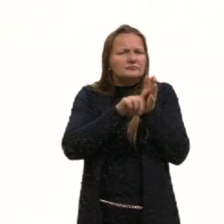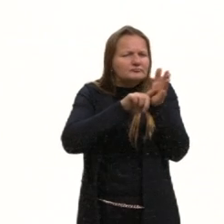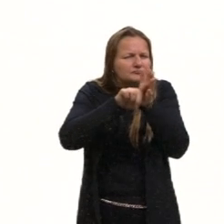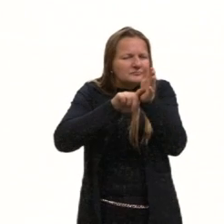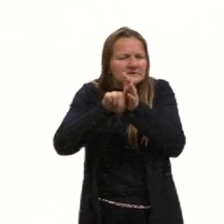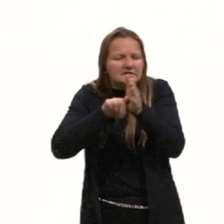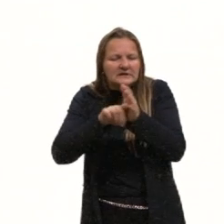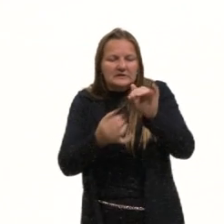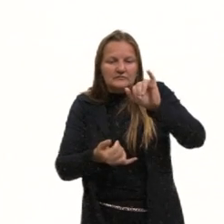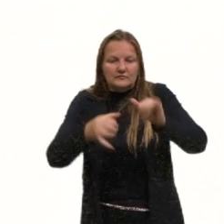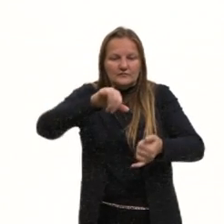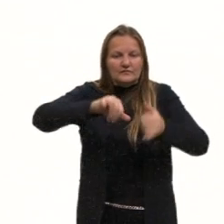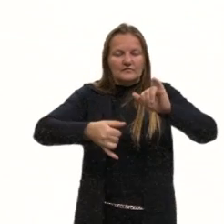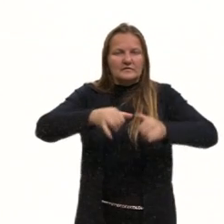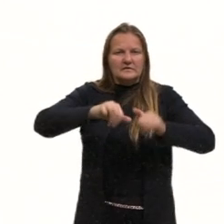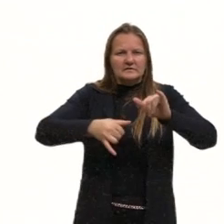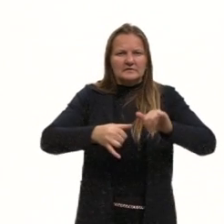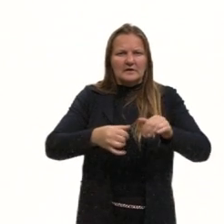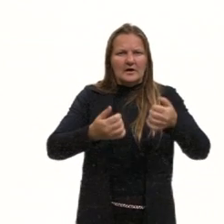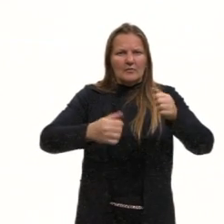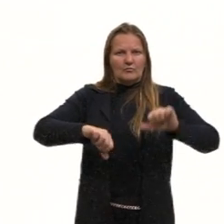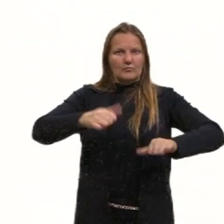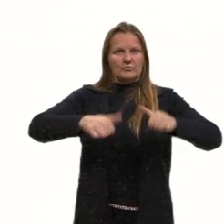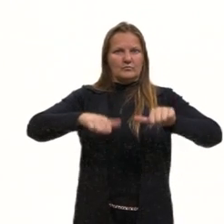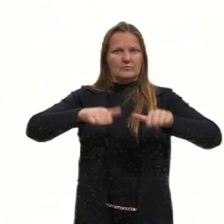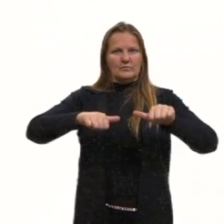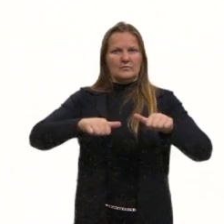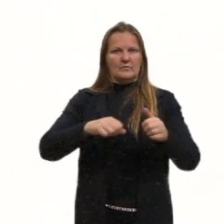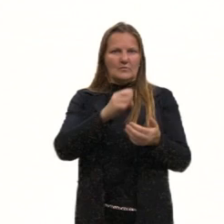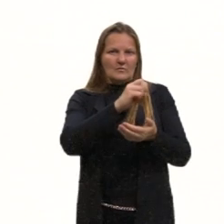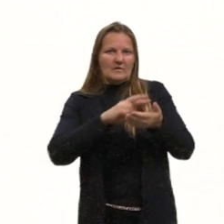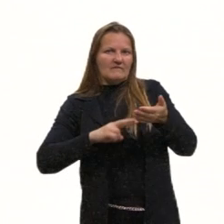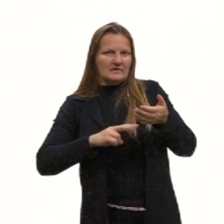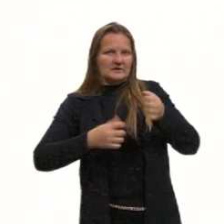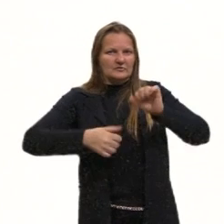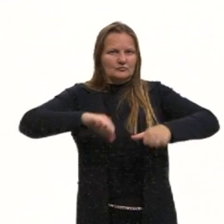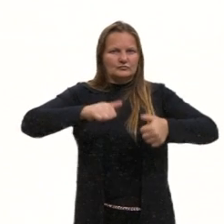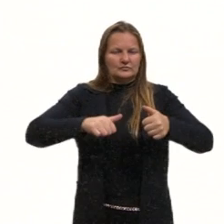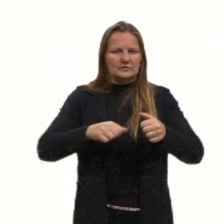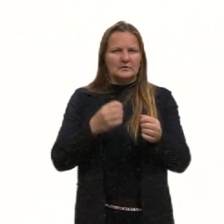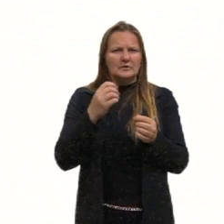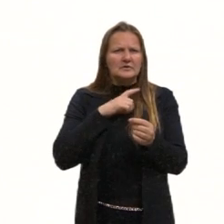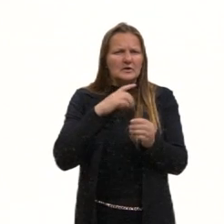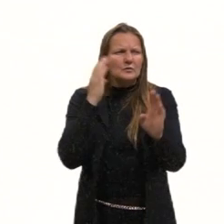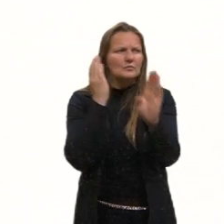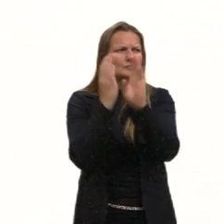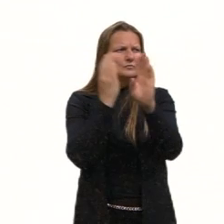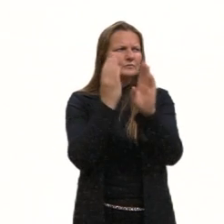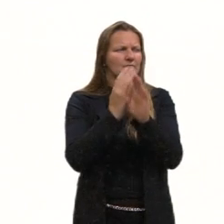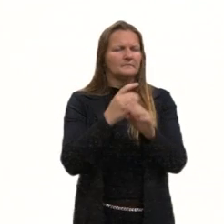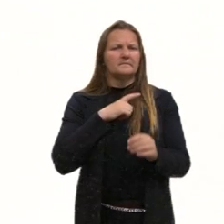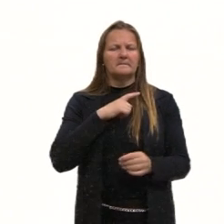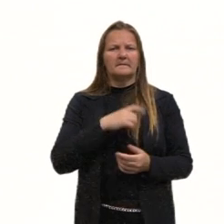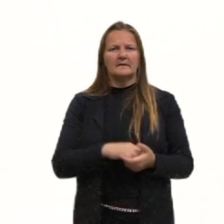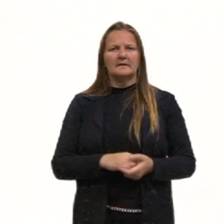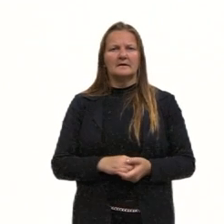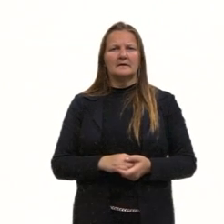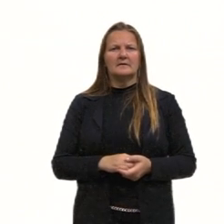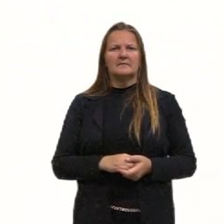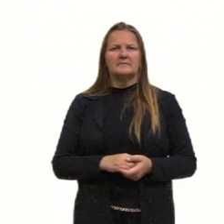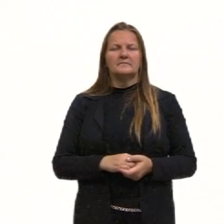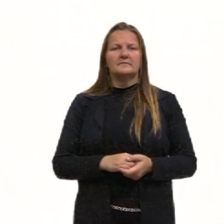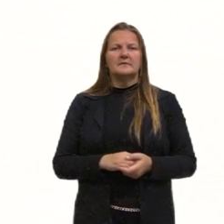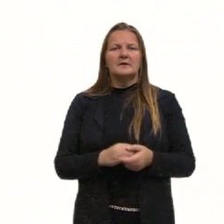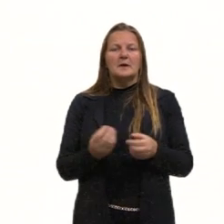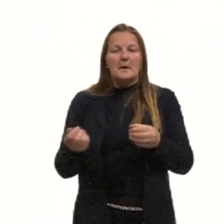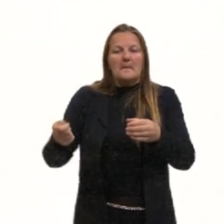química qualitativa ou seja determinando a sua presença mediante a adição de